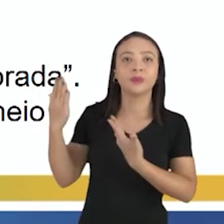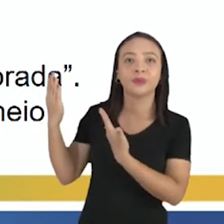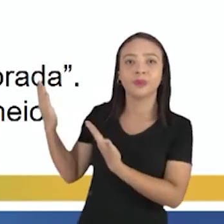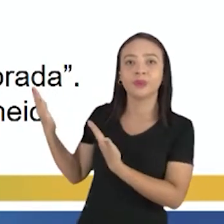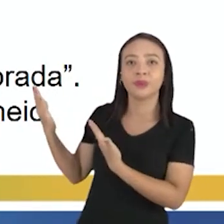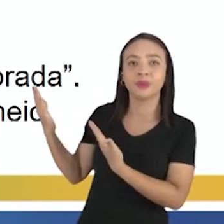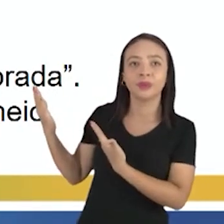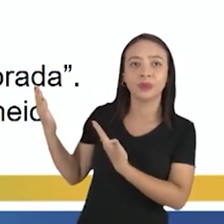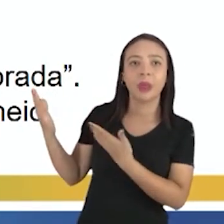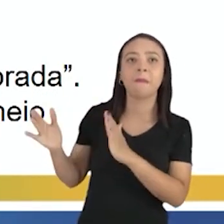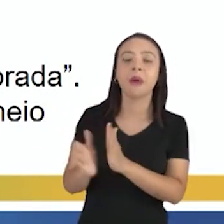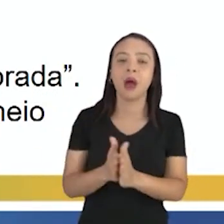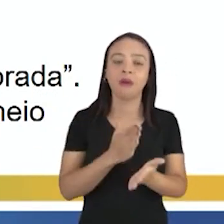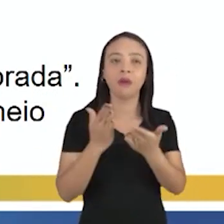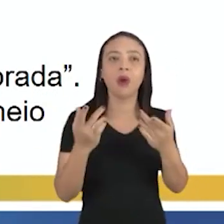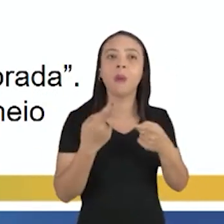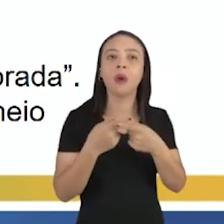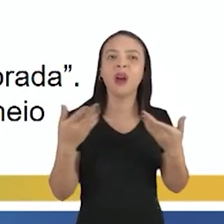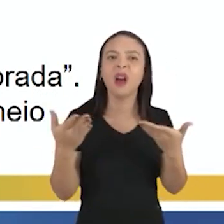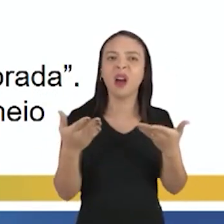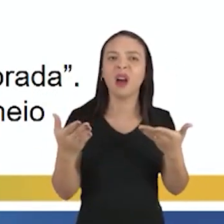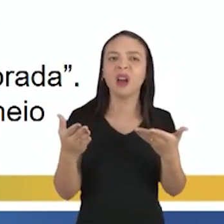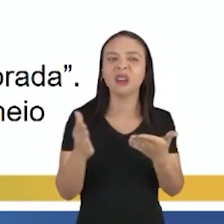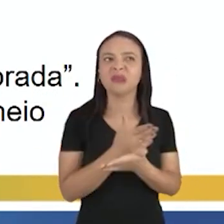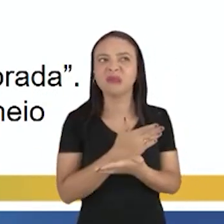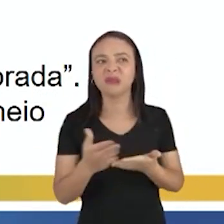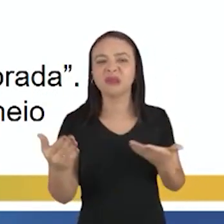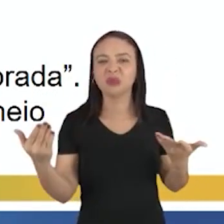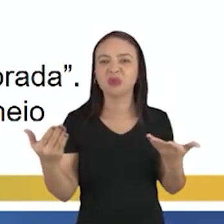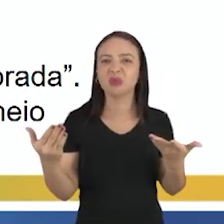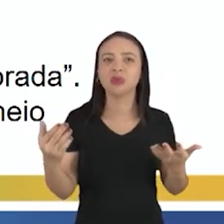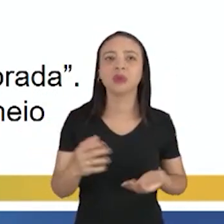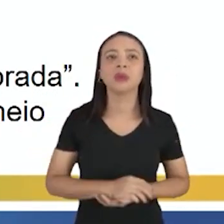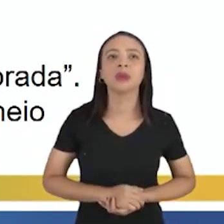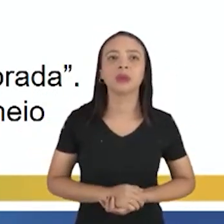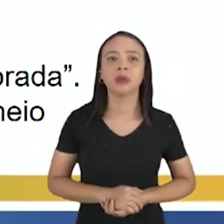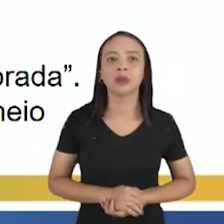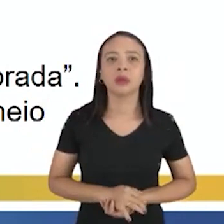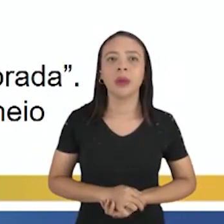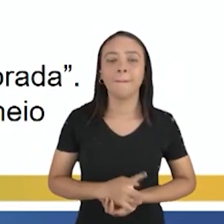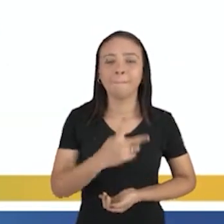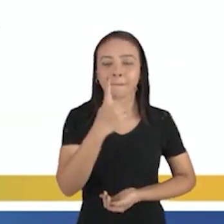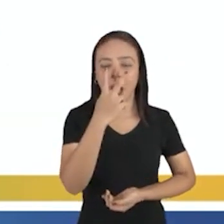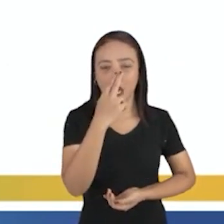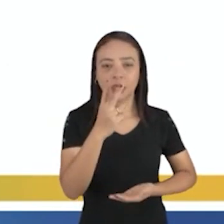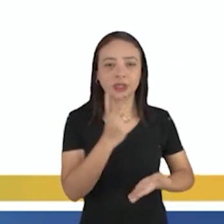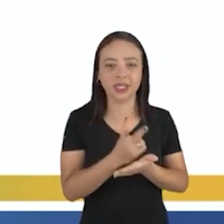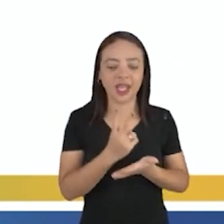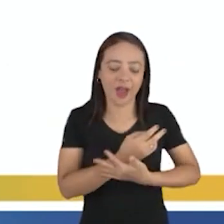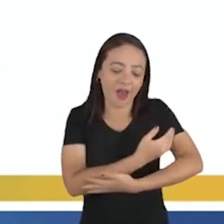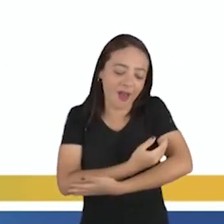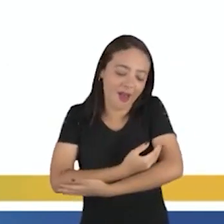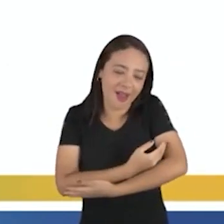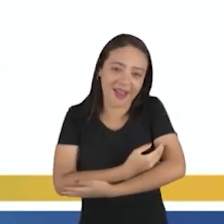são valiosos porque nesses tempos andava meio assim, 2 pontos, é como me botarem no colo.